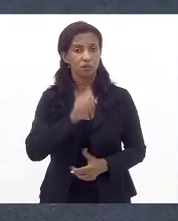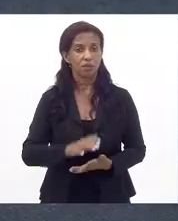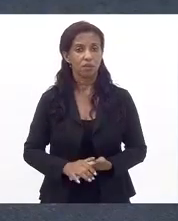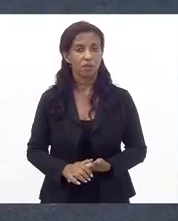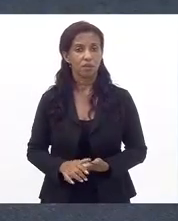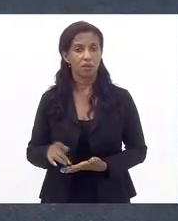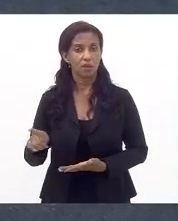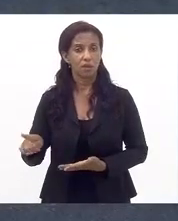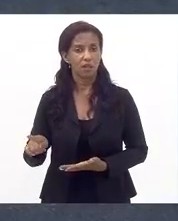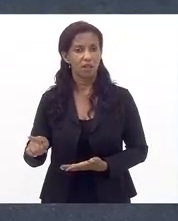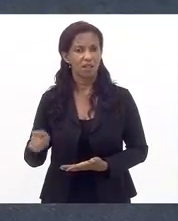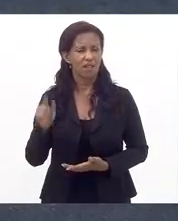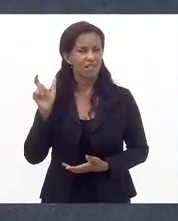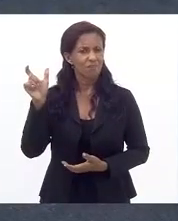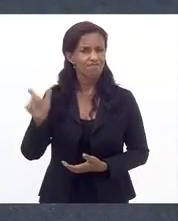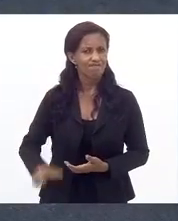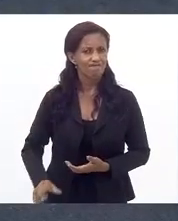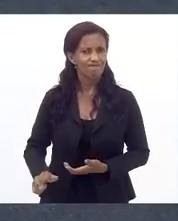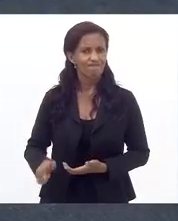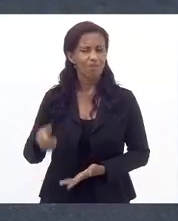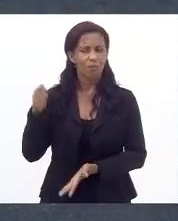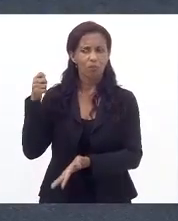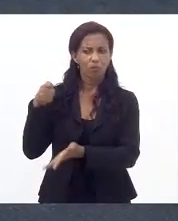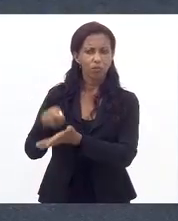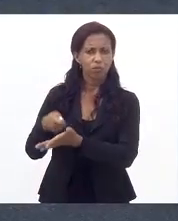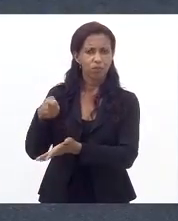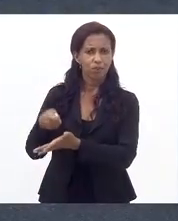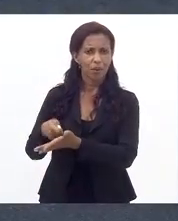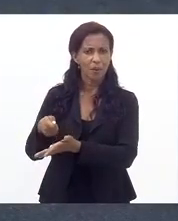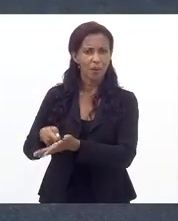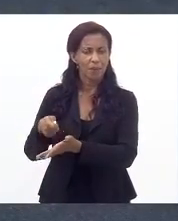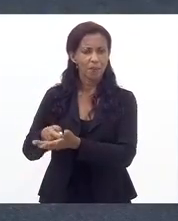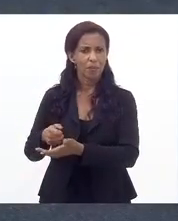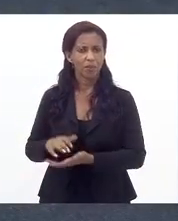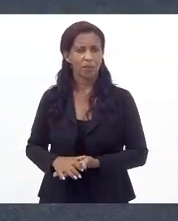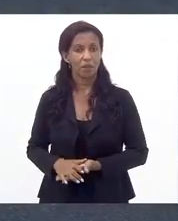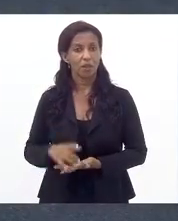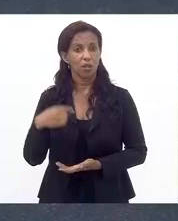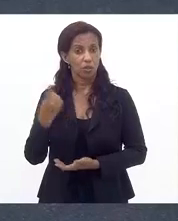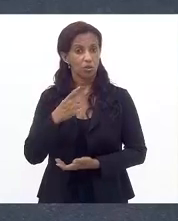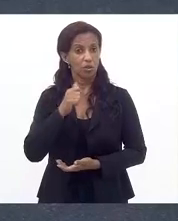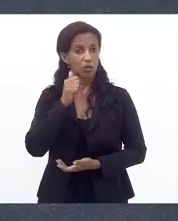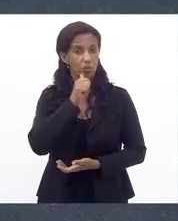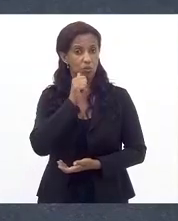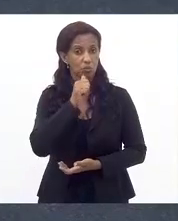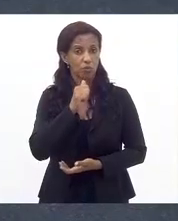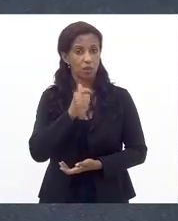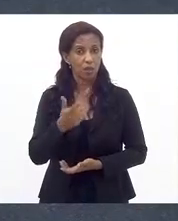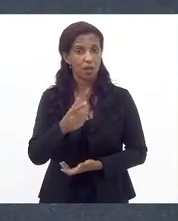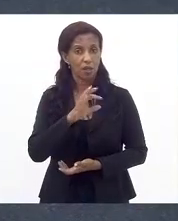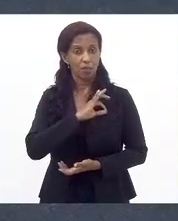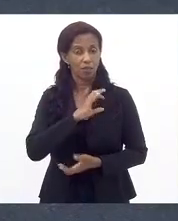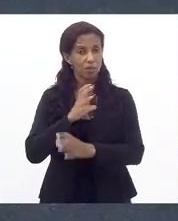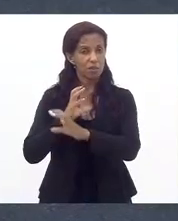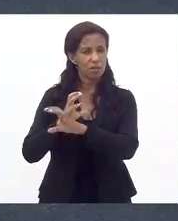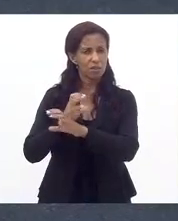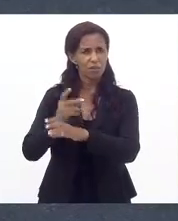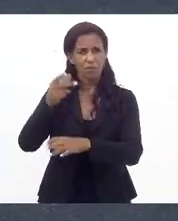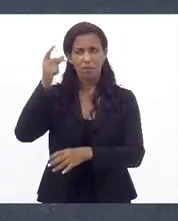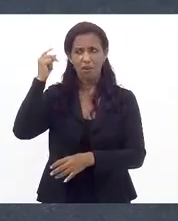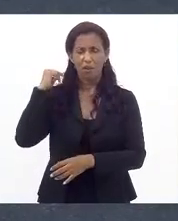elas são extremamente finalizadas é mas temos mulheres na polícia se junto engraçado ainda quando era